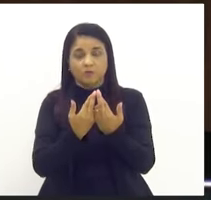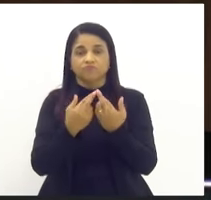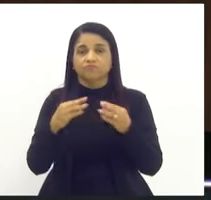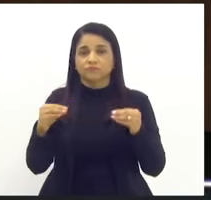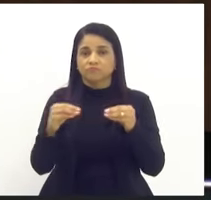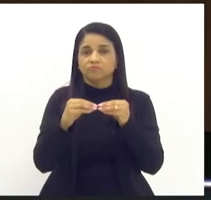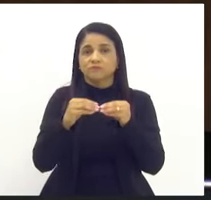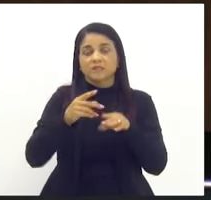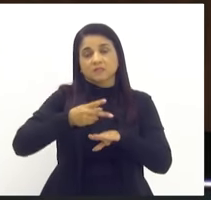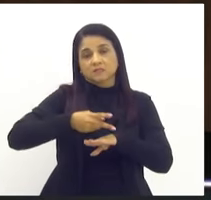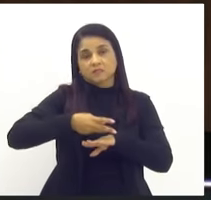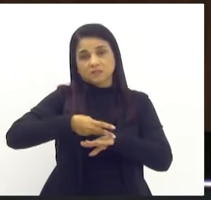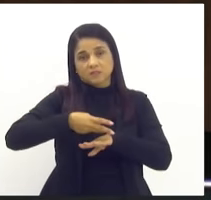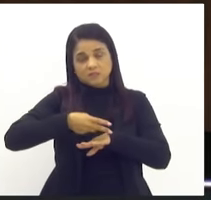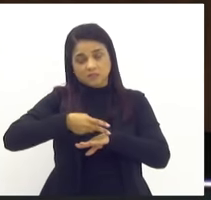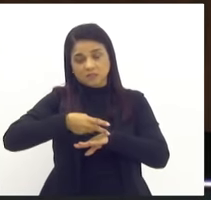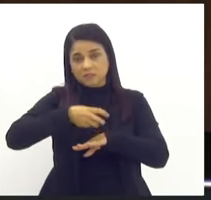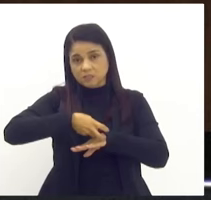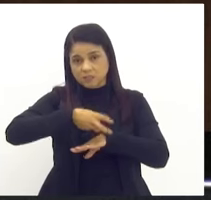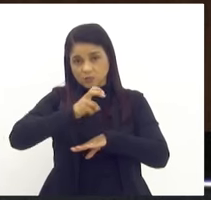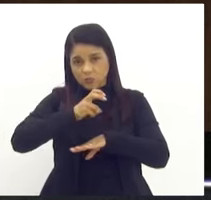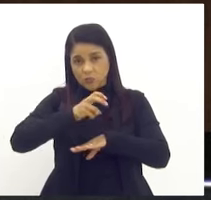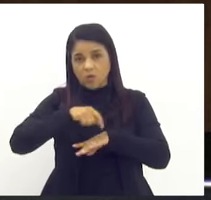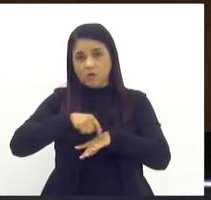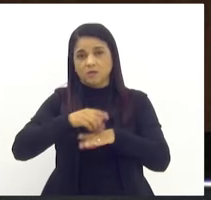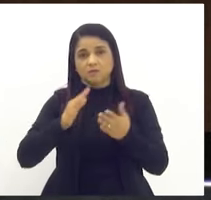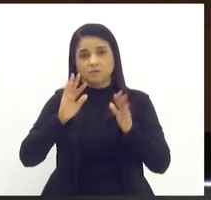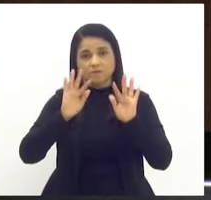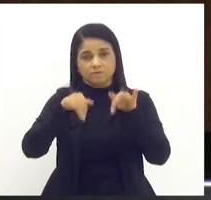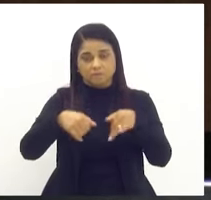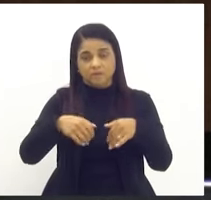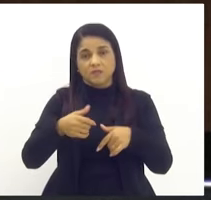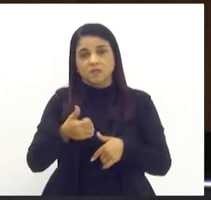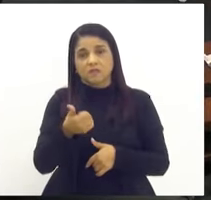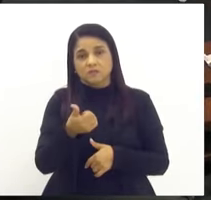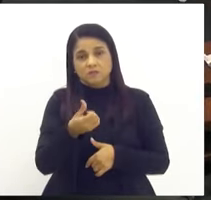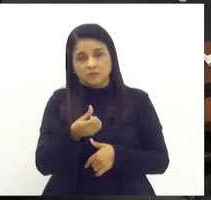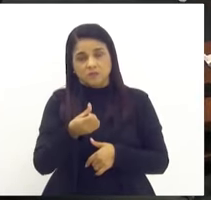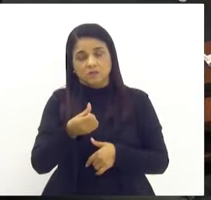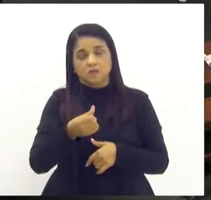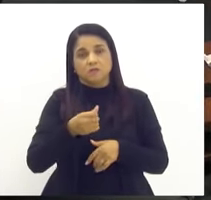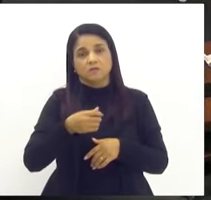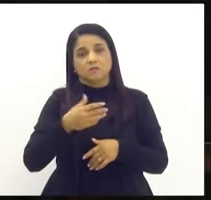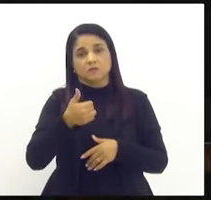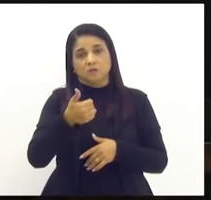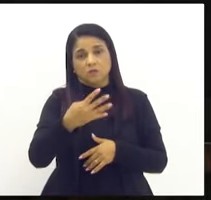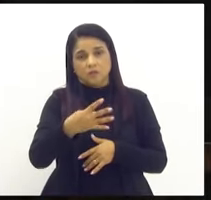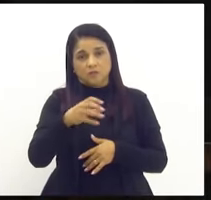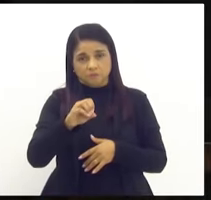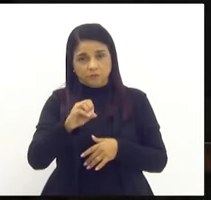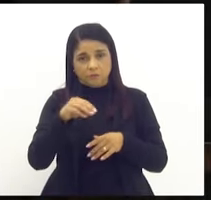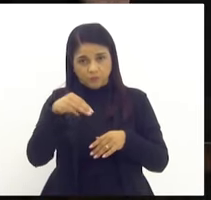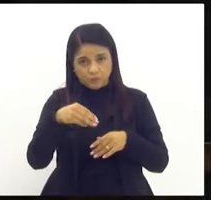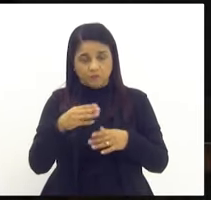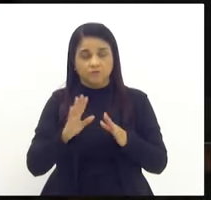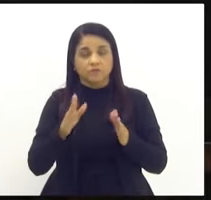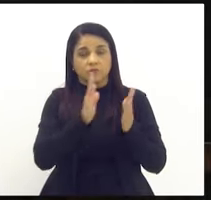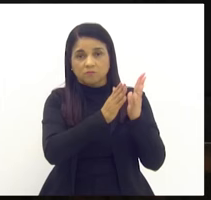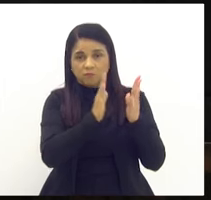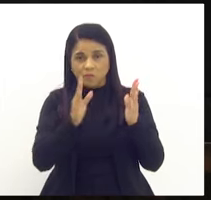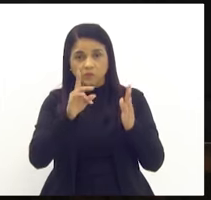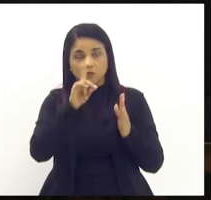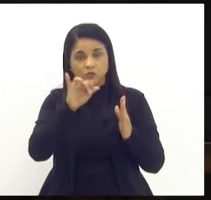16:07 encerrou-se às 16:15 Muito obrigado deputada Marta Rocha lida aprovada a ata passa-se à ordem